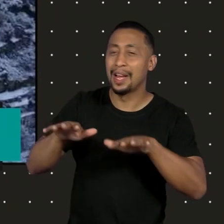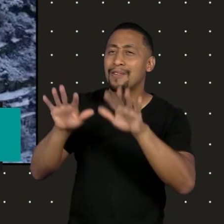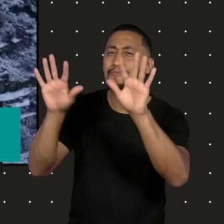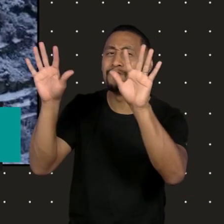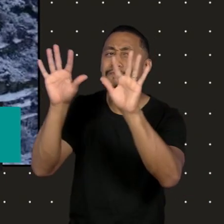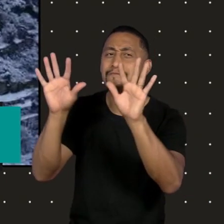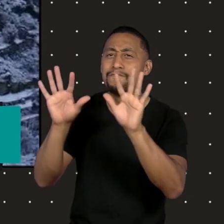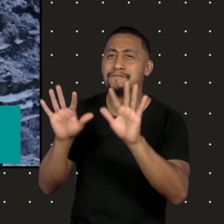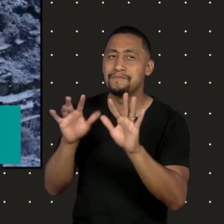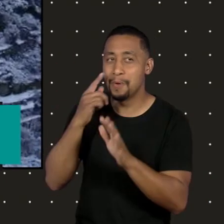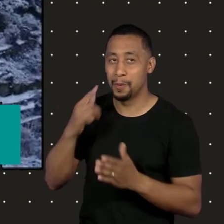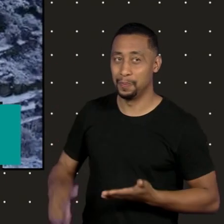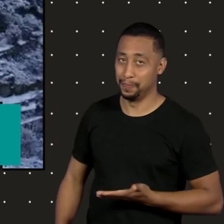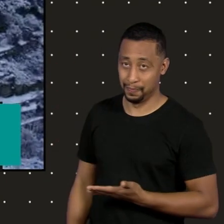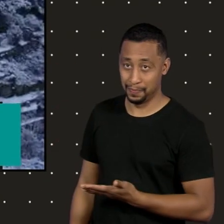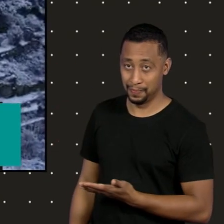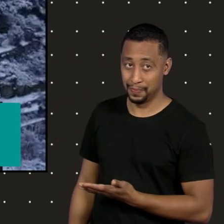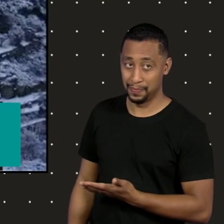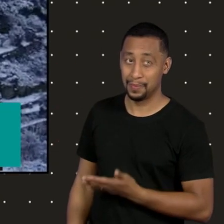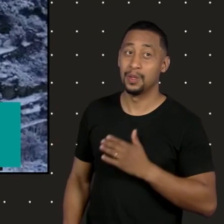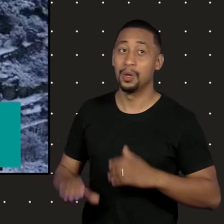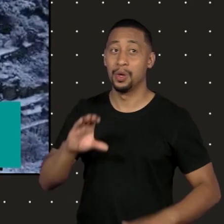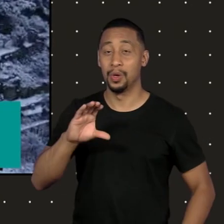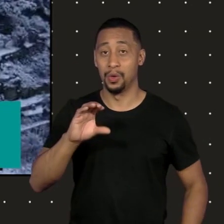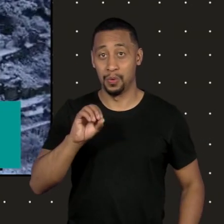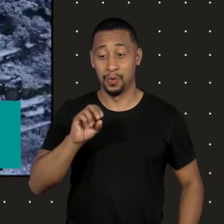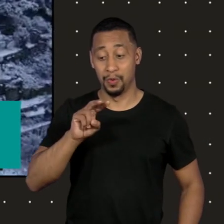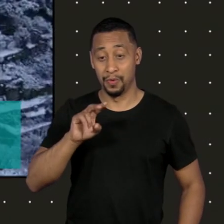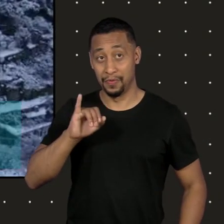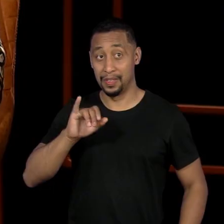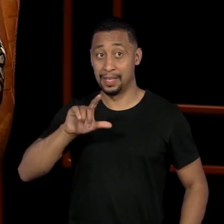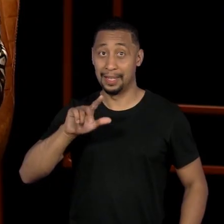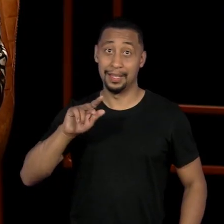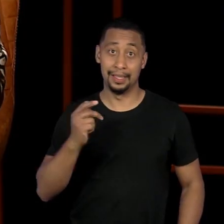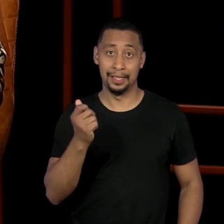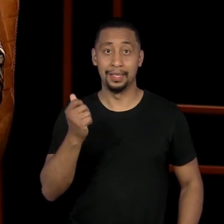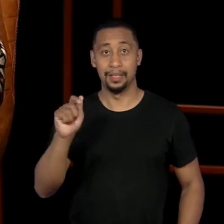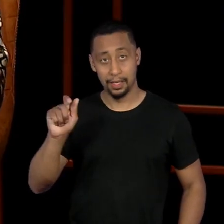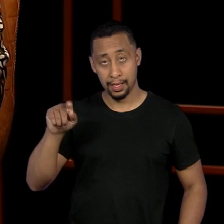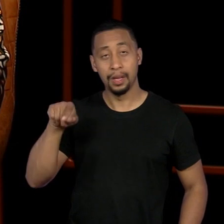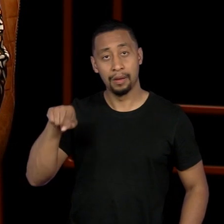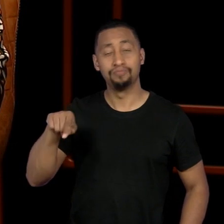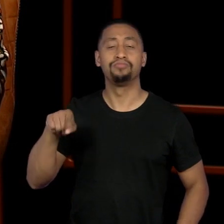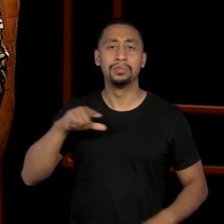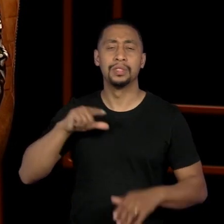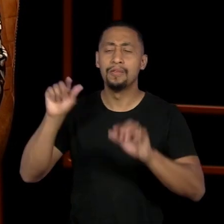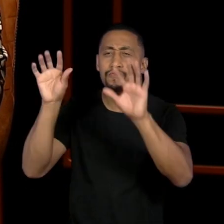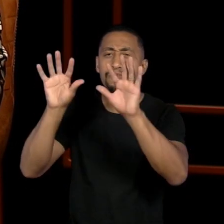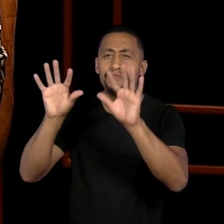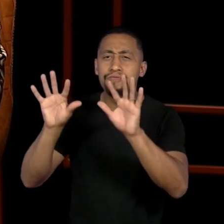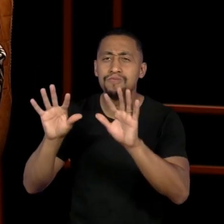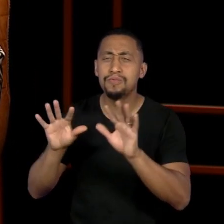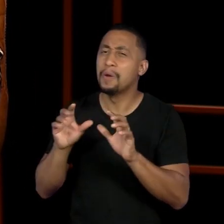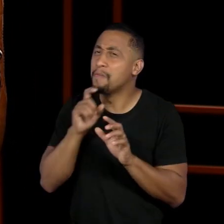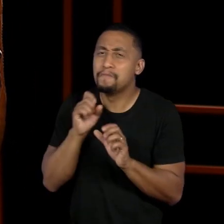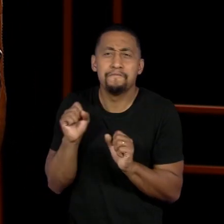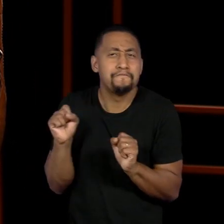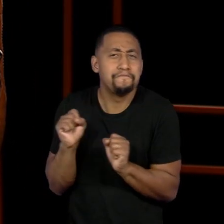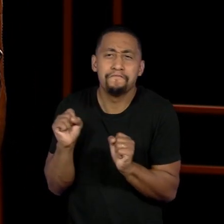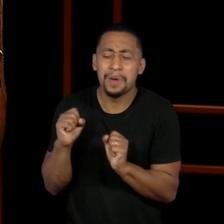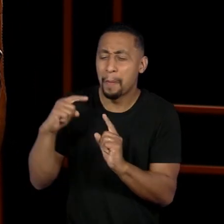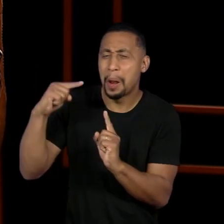também tem em Trás-os-Montes, mas Serra da Estrela é que tem pista de esqui, aquelas coisas todas de neve, muito frio.